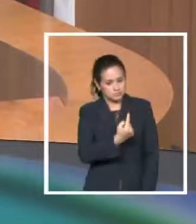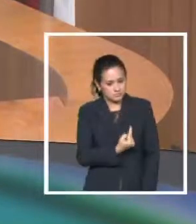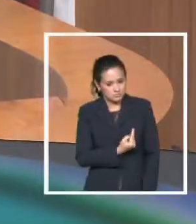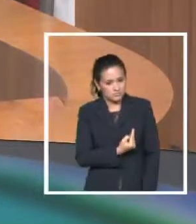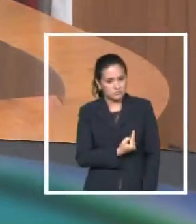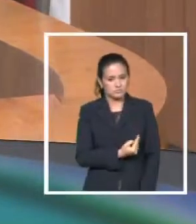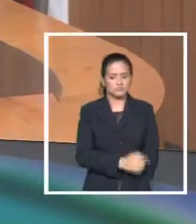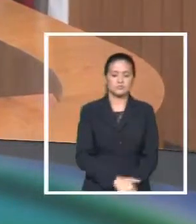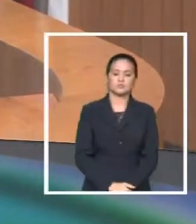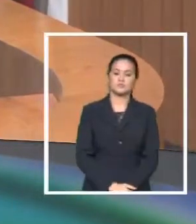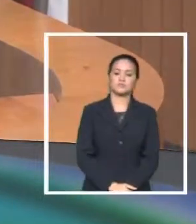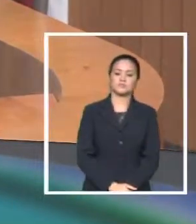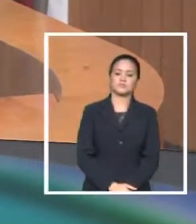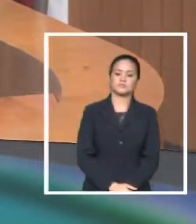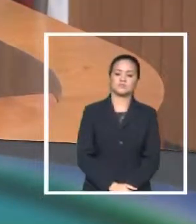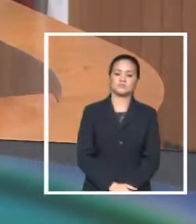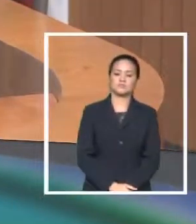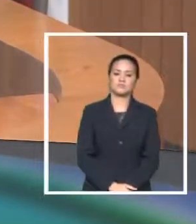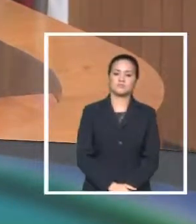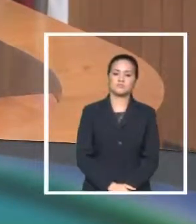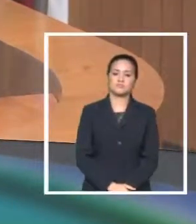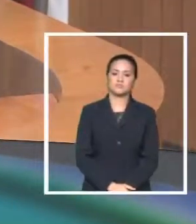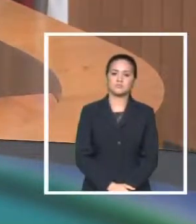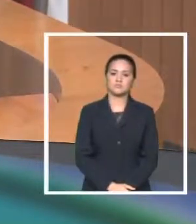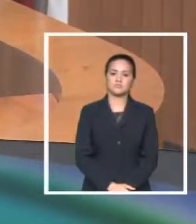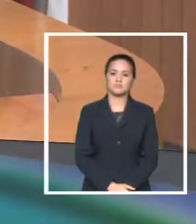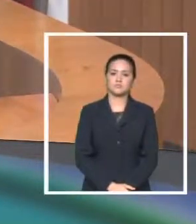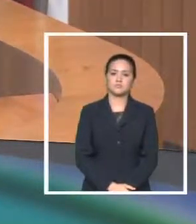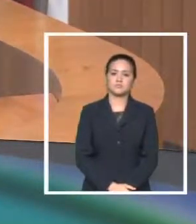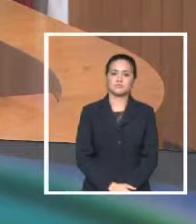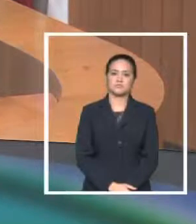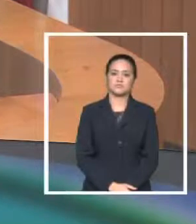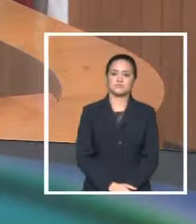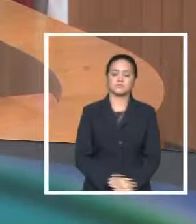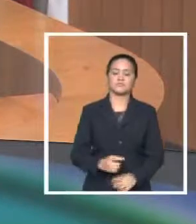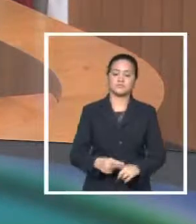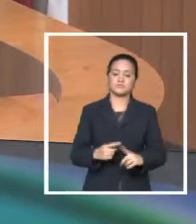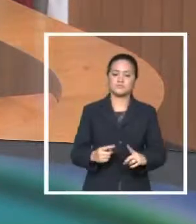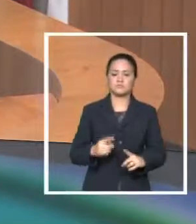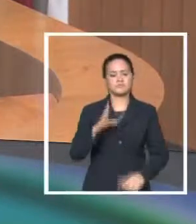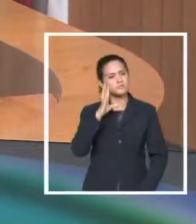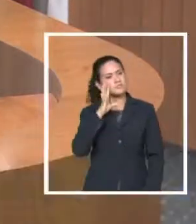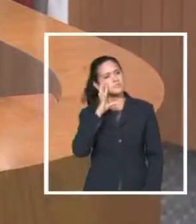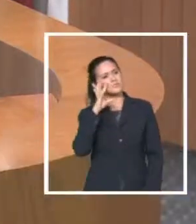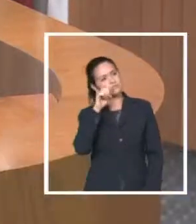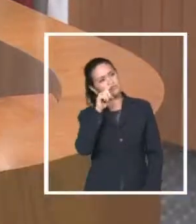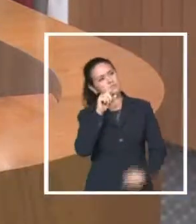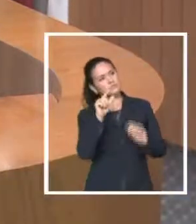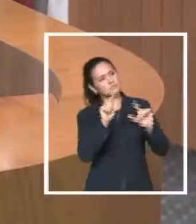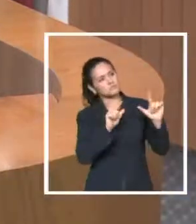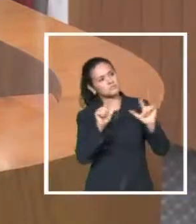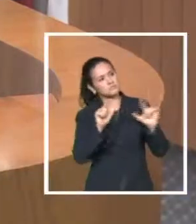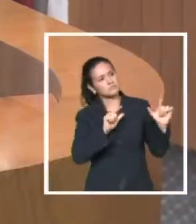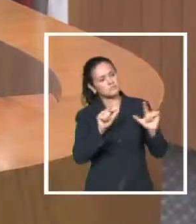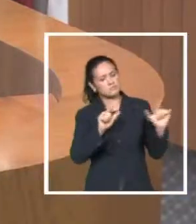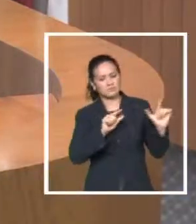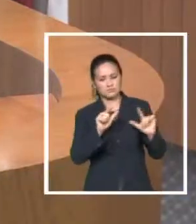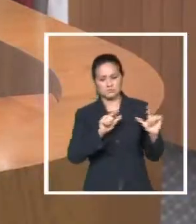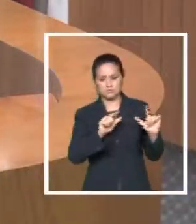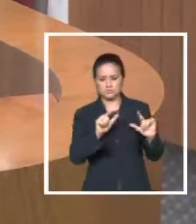que eu estava tratando com o presidente. Mas, ao olhar para a televisão, eu